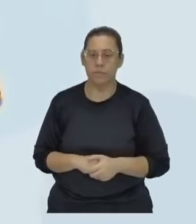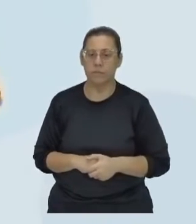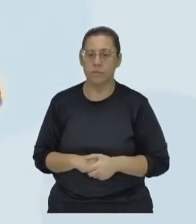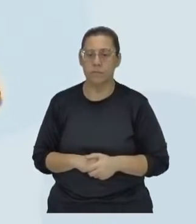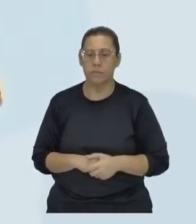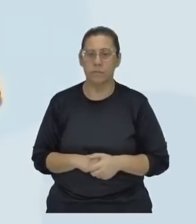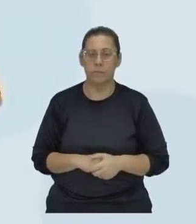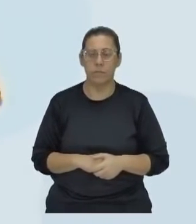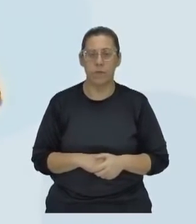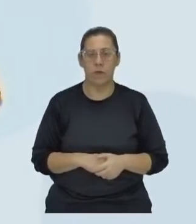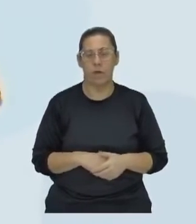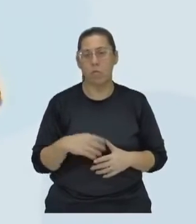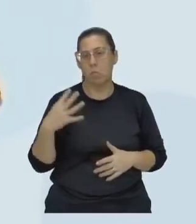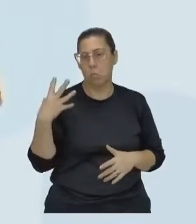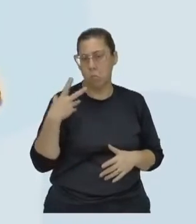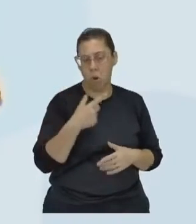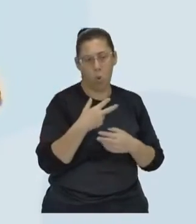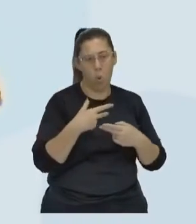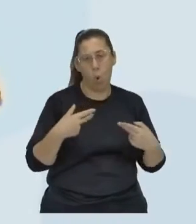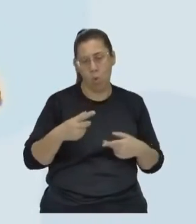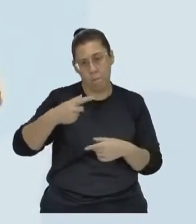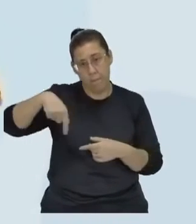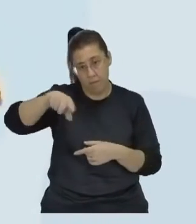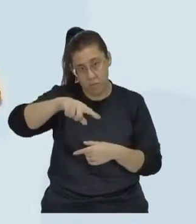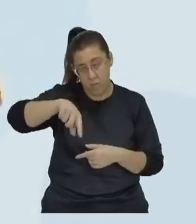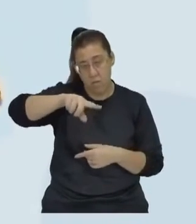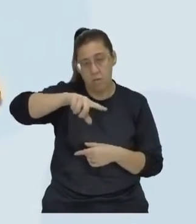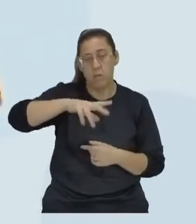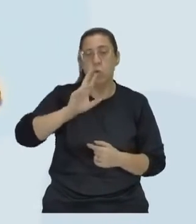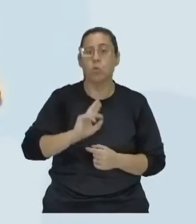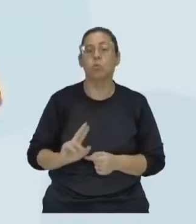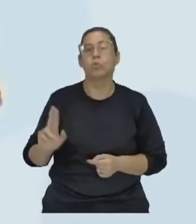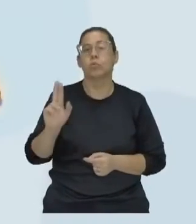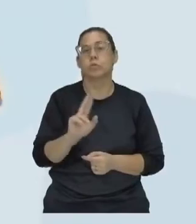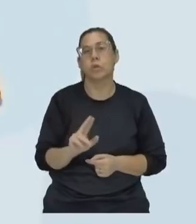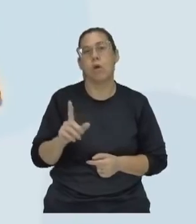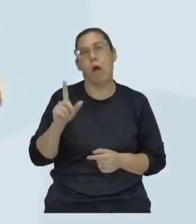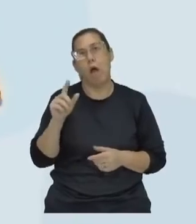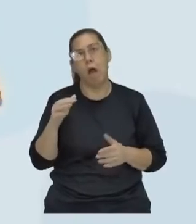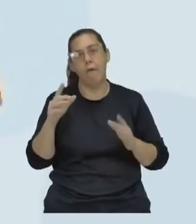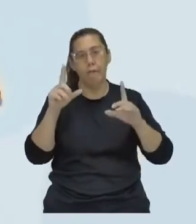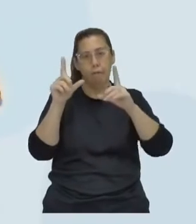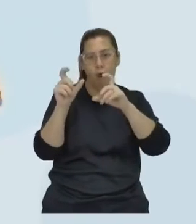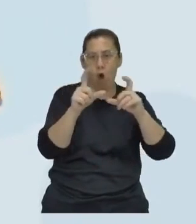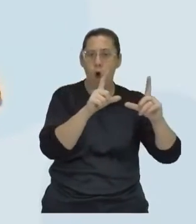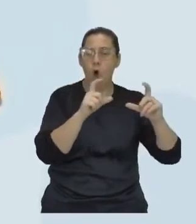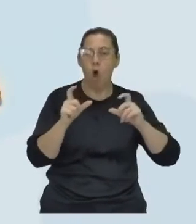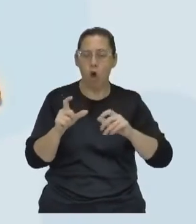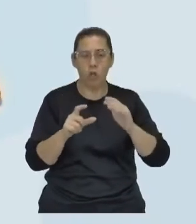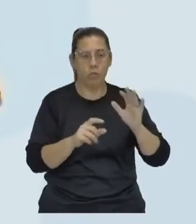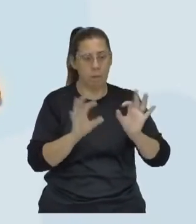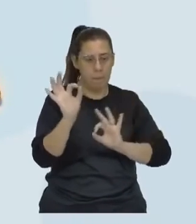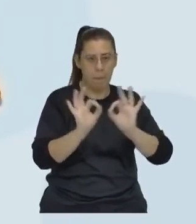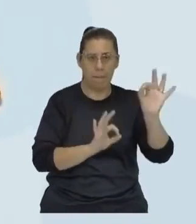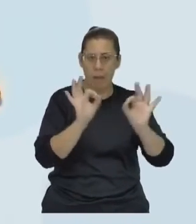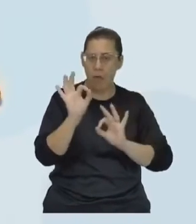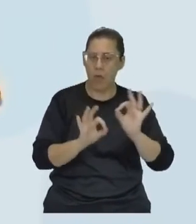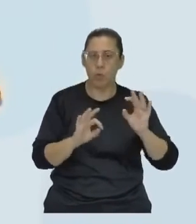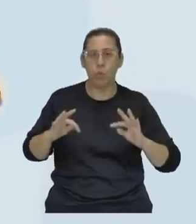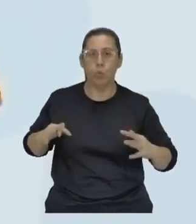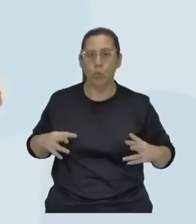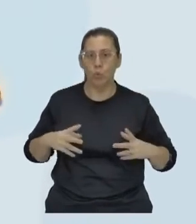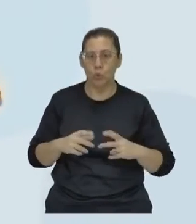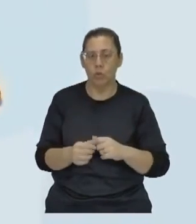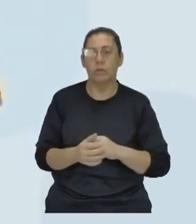das mais belas coisas que seriam para você, né? Utilizar até fotografia para compor aí essas